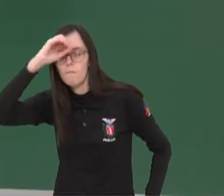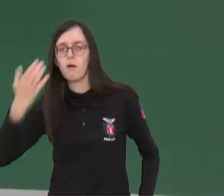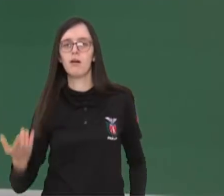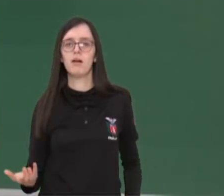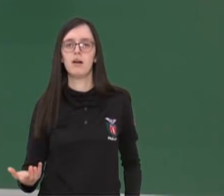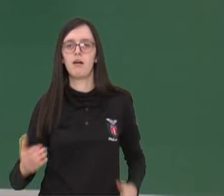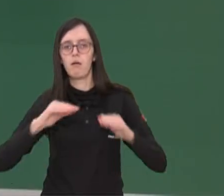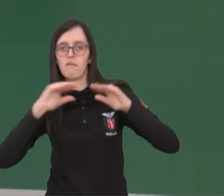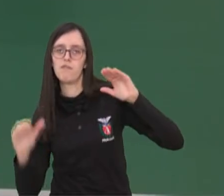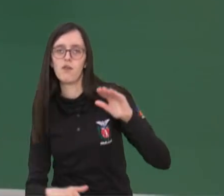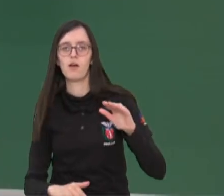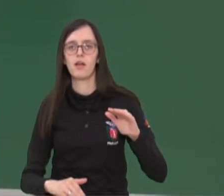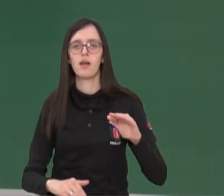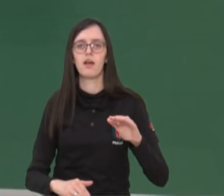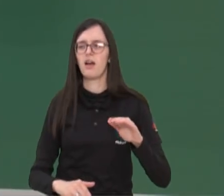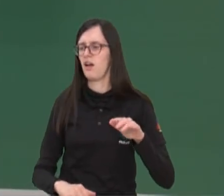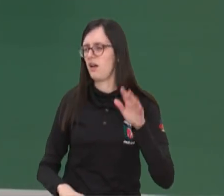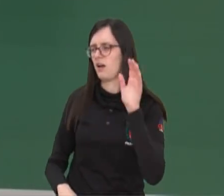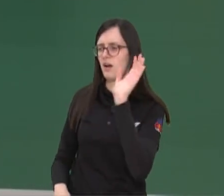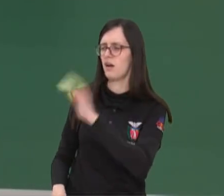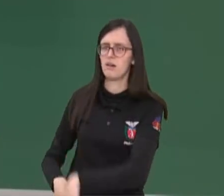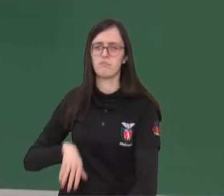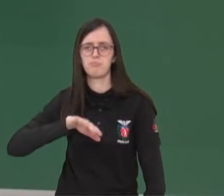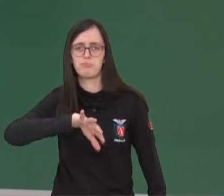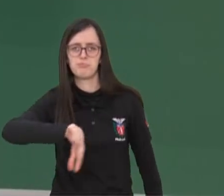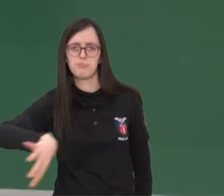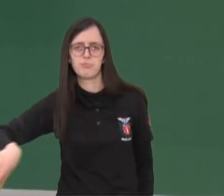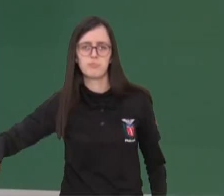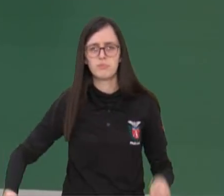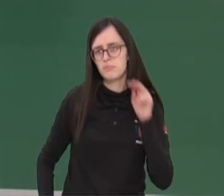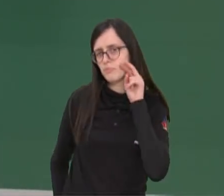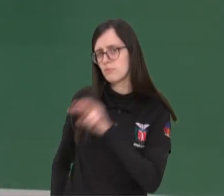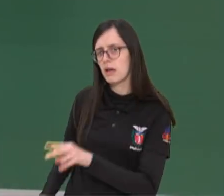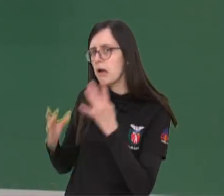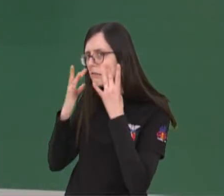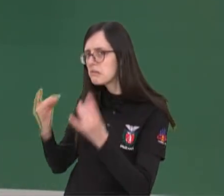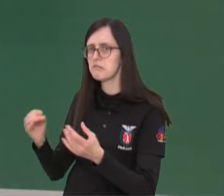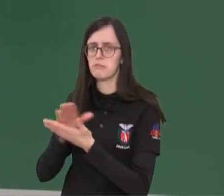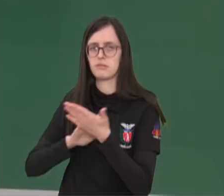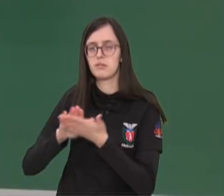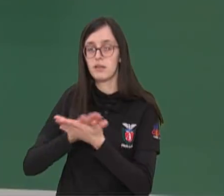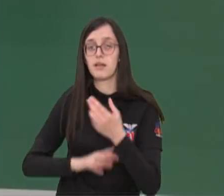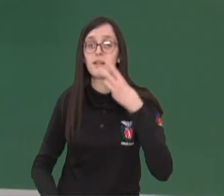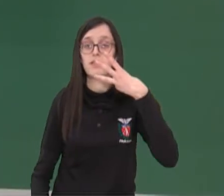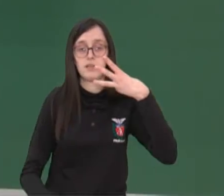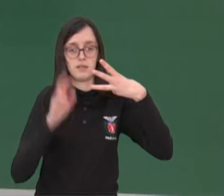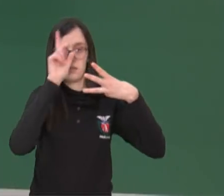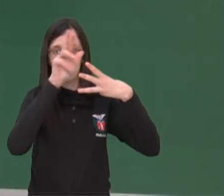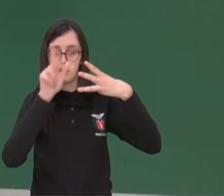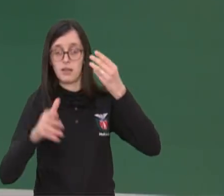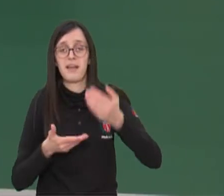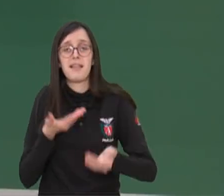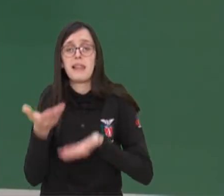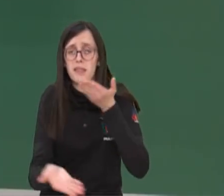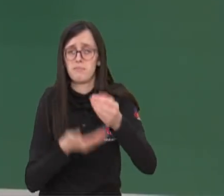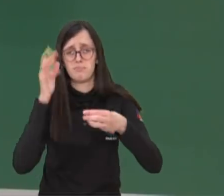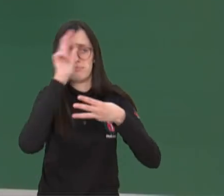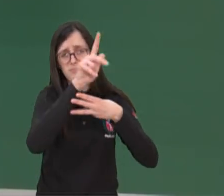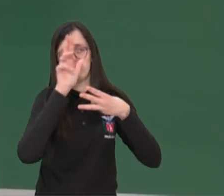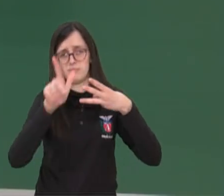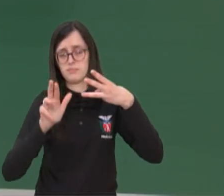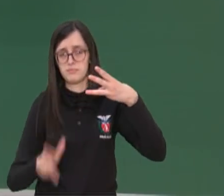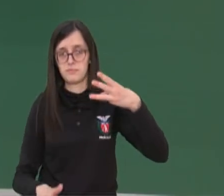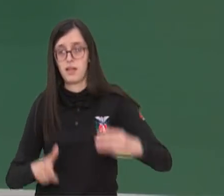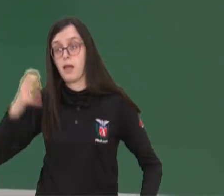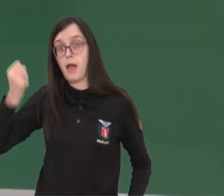tinham atenção, não eram considerados dignos de atenção. Repara, 3 raças, 3 tratamentos completamente diferentes.